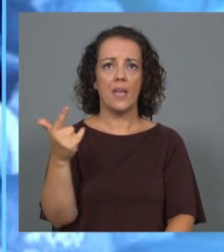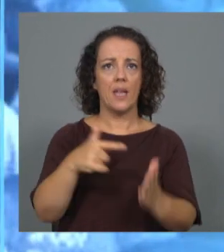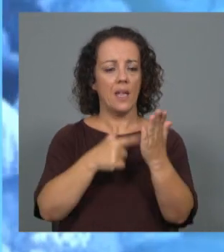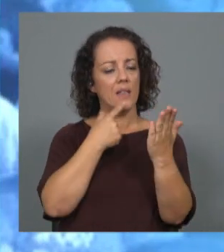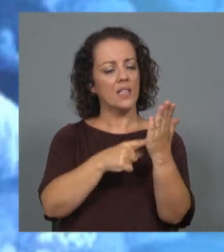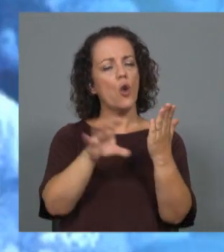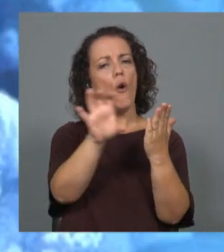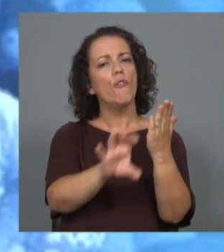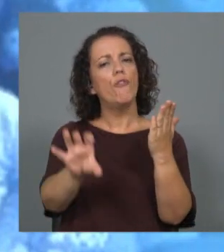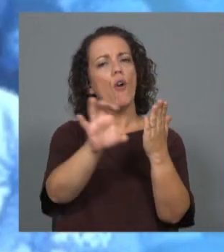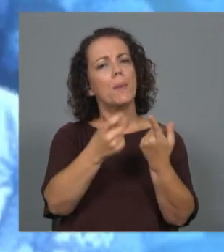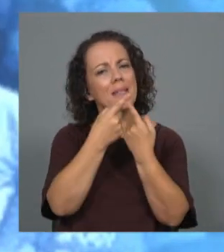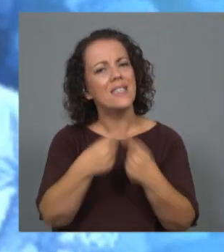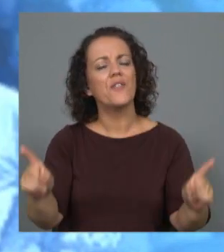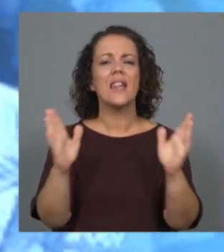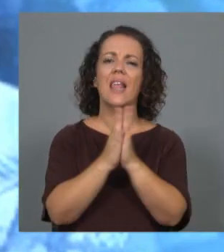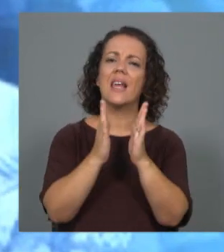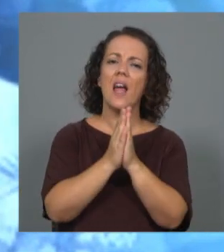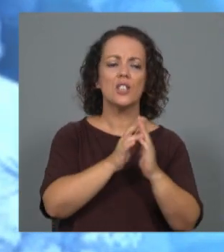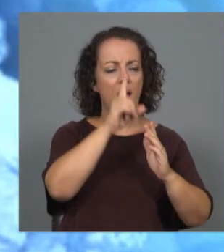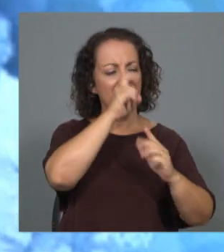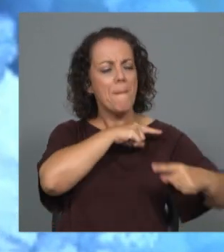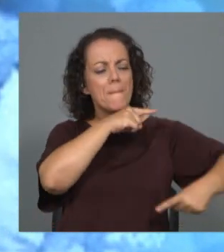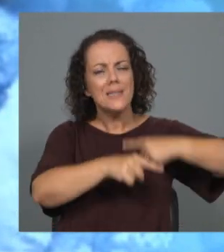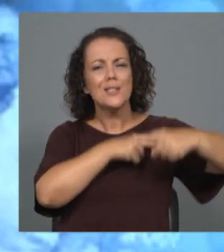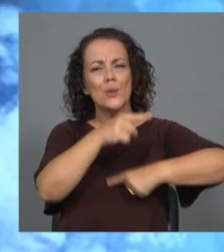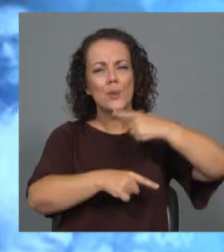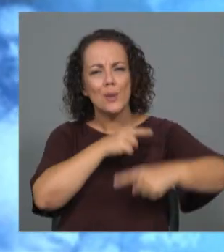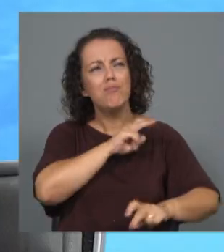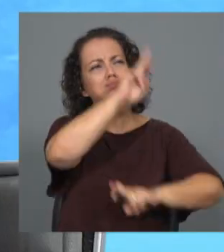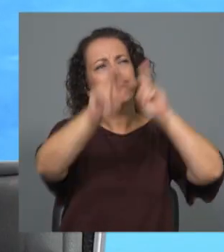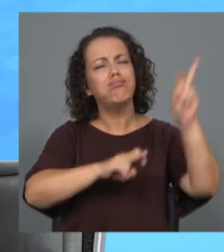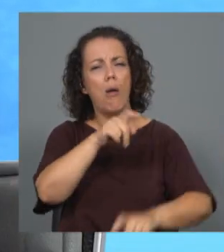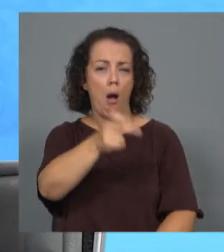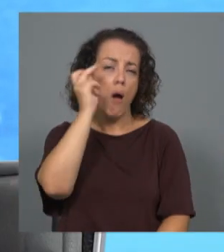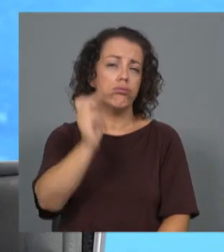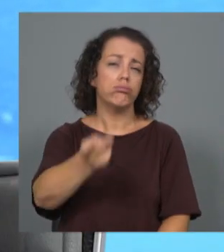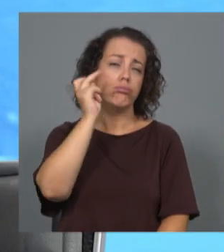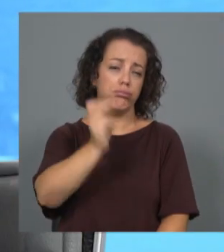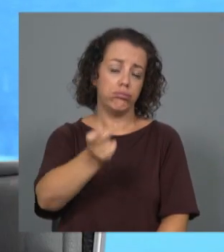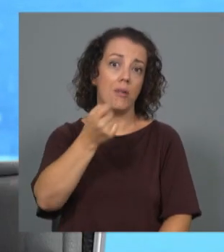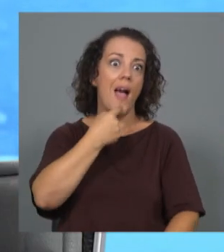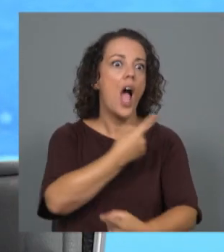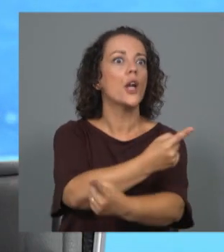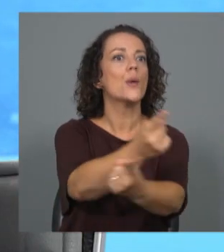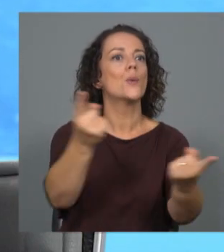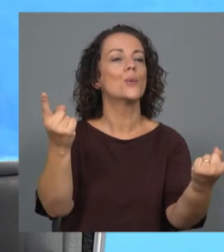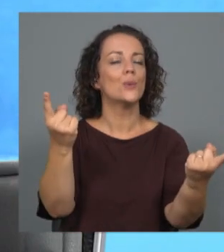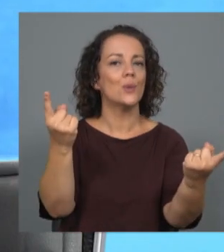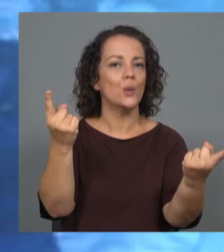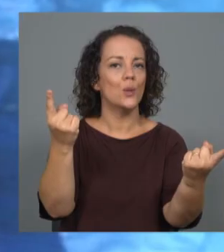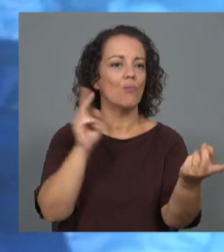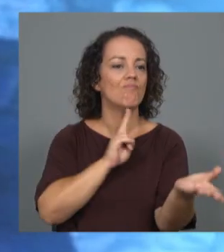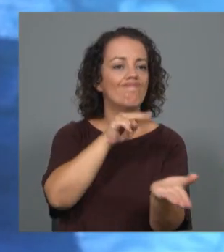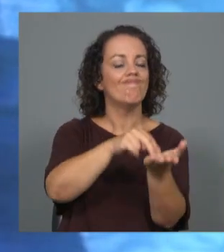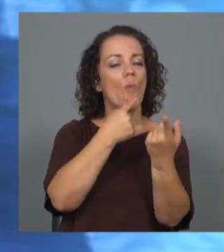ser missionário, de dar continuidade a uma tradição tão longa da igreja, que é esta do anúncio, mas um anúncio que